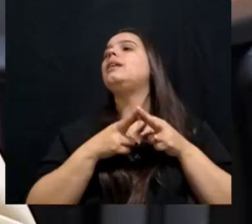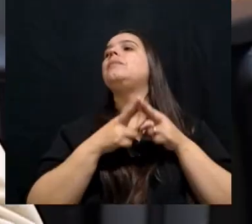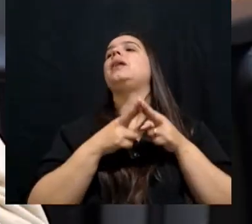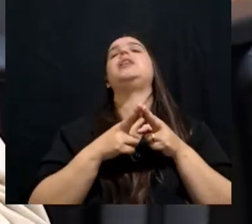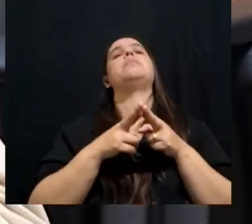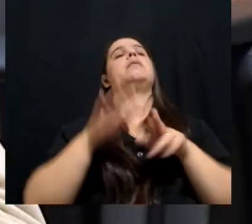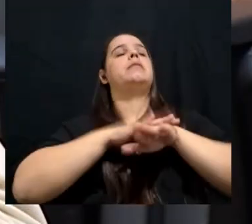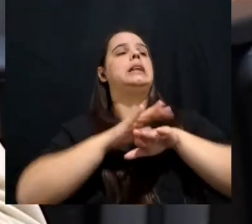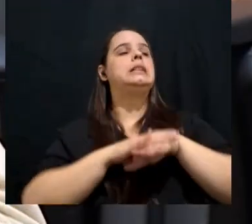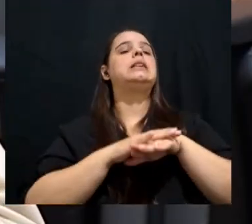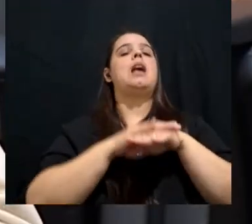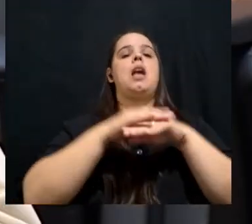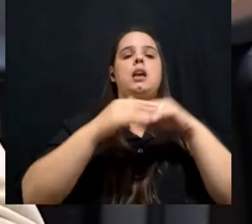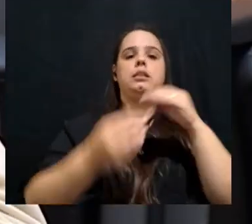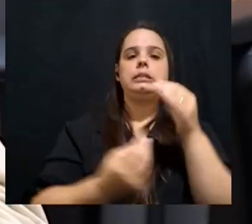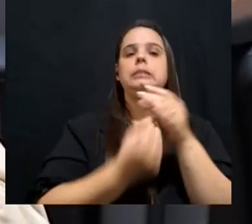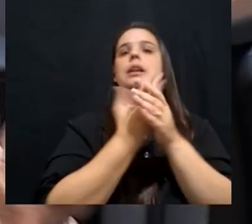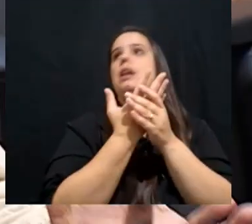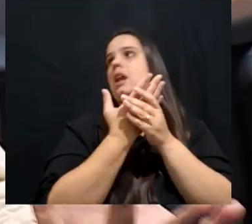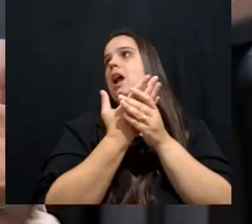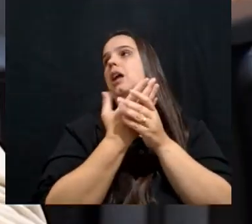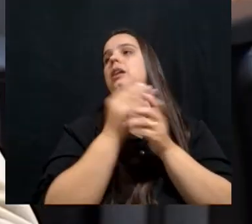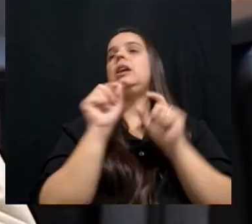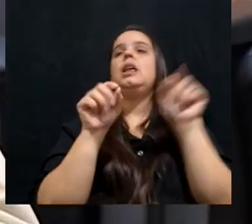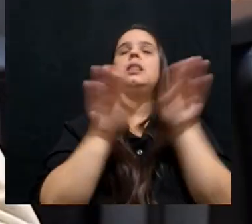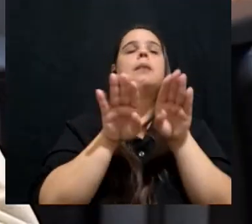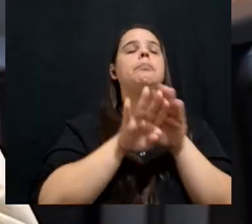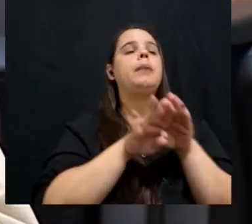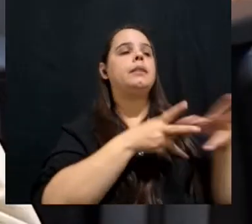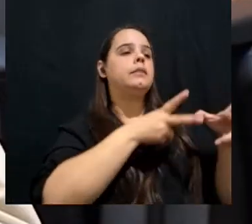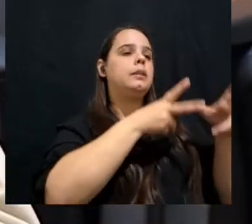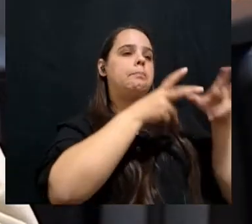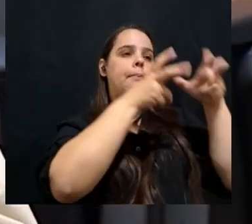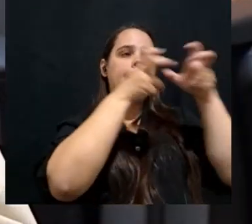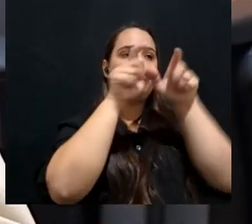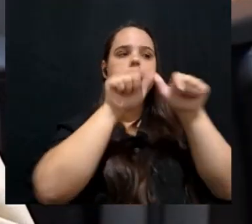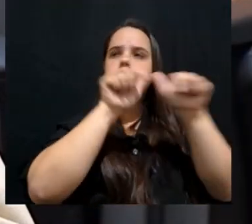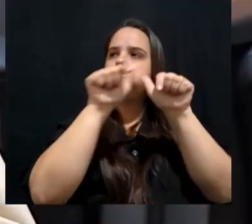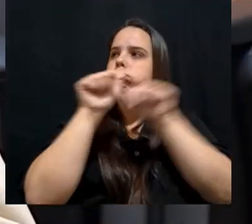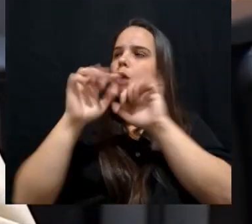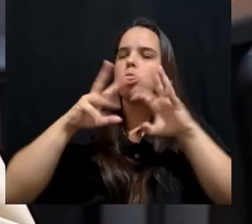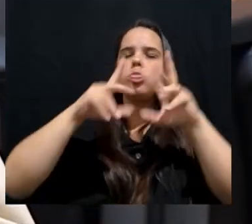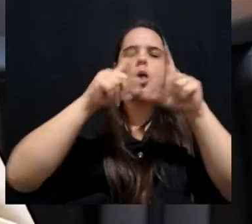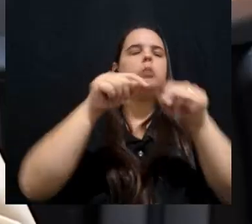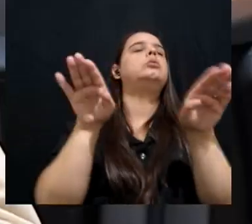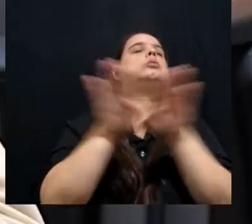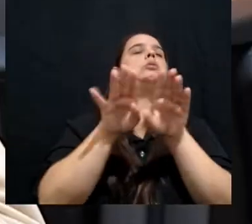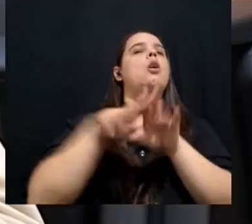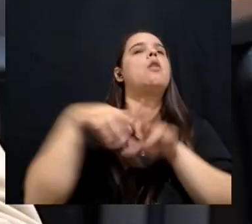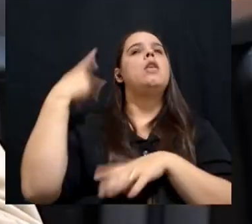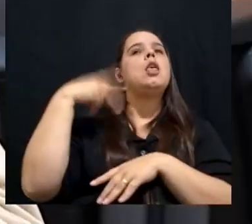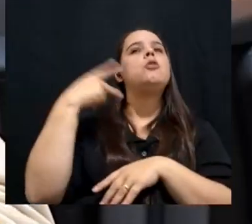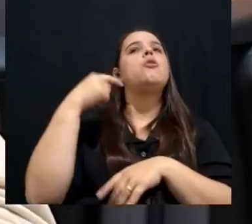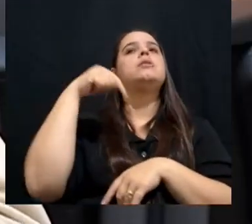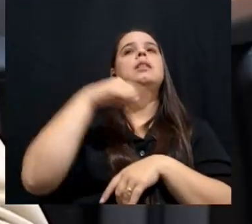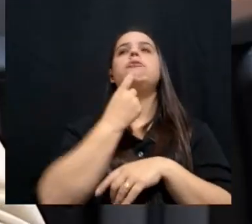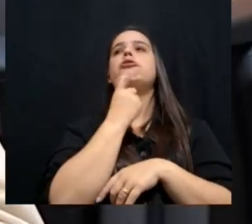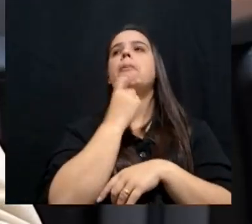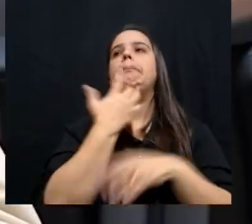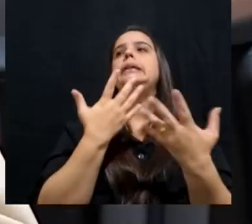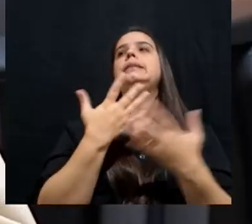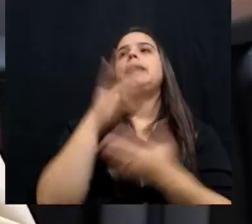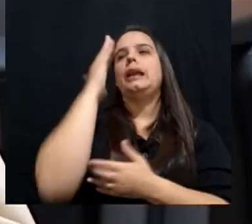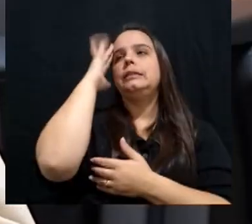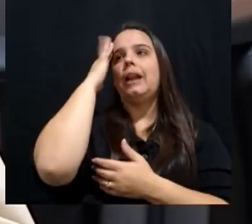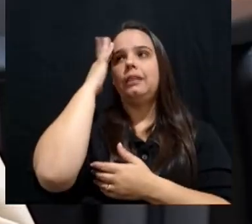para acompanhar essas obras. A Câmara, aqui os vereadores entenderam que era realmente relevante, e eu estou aí